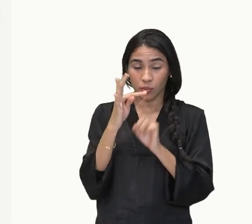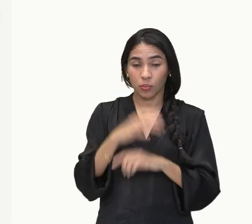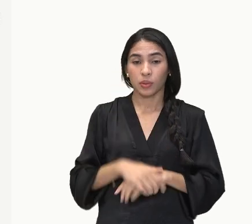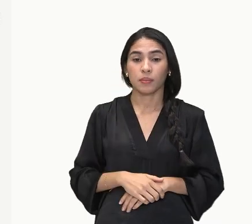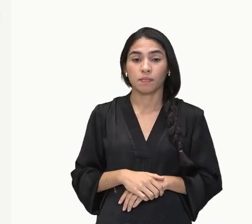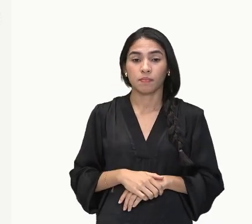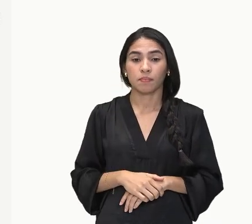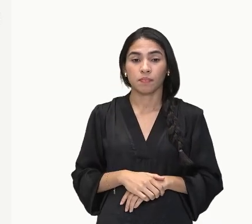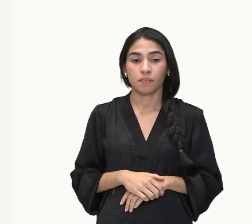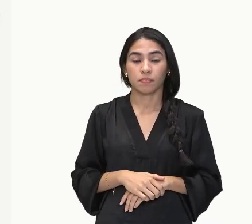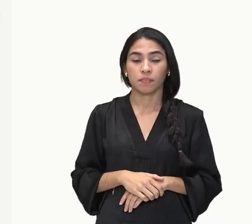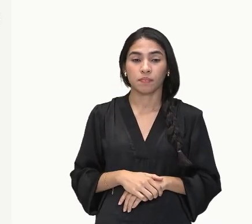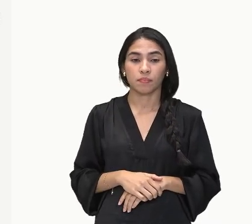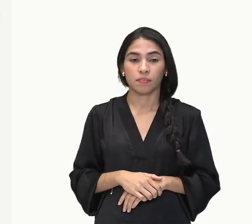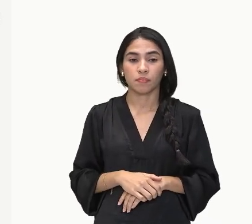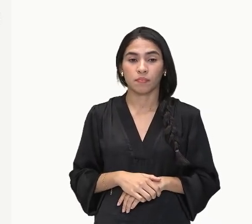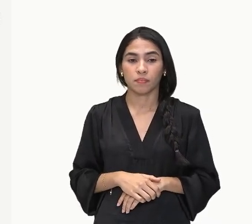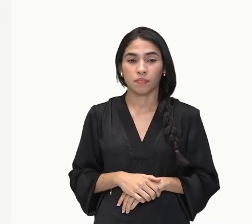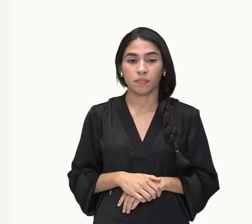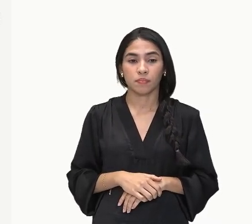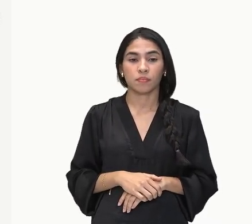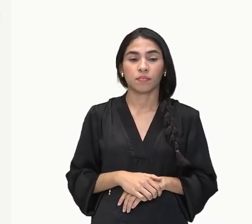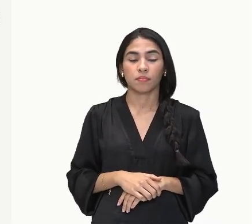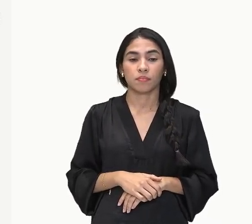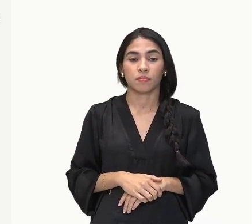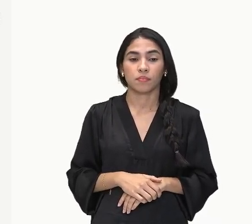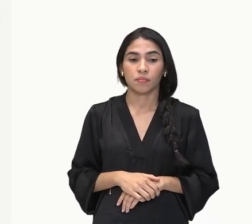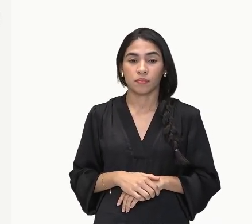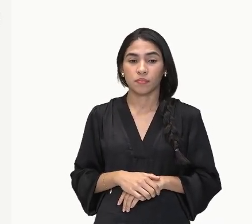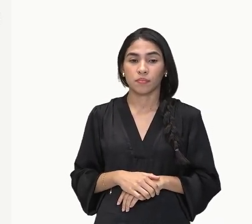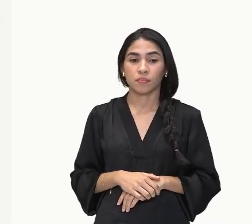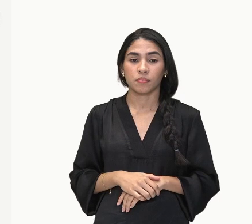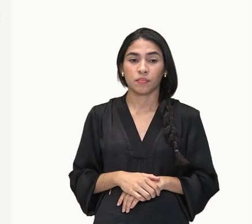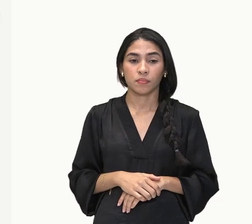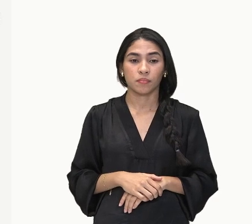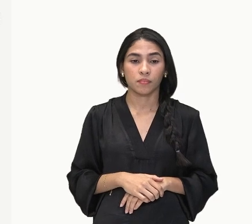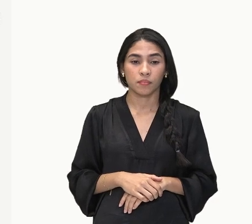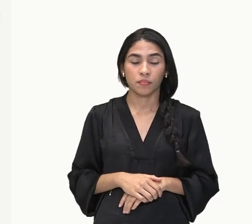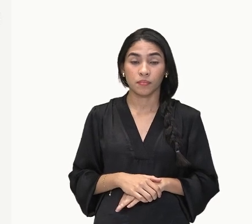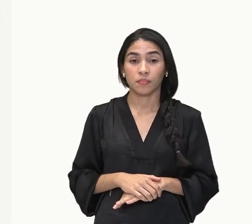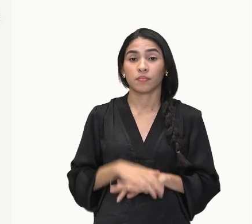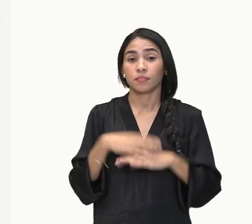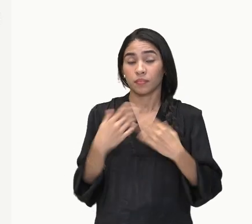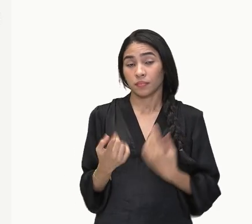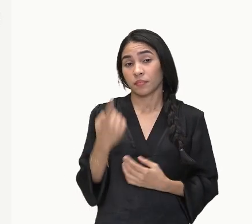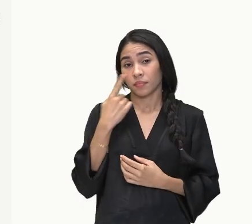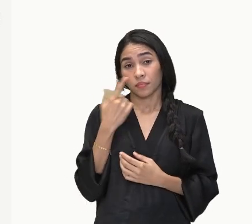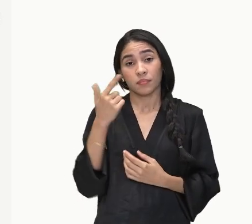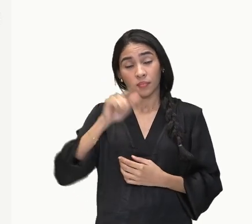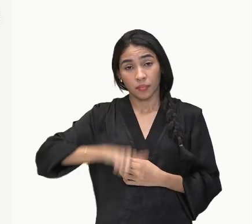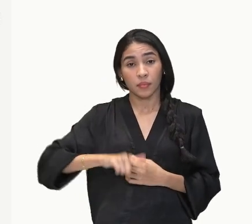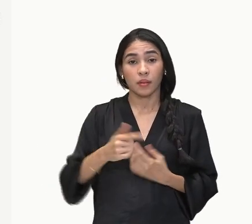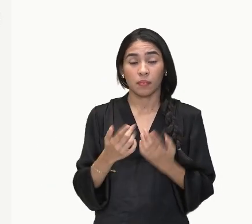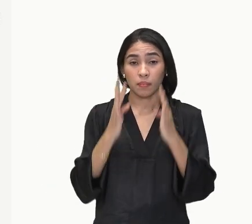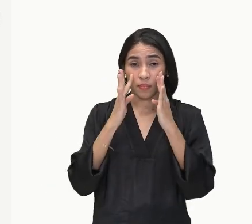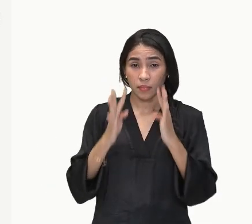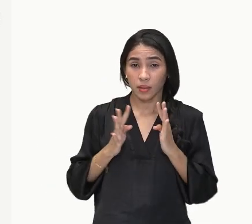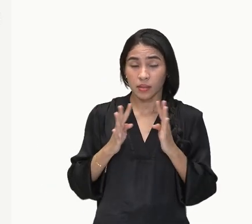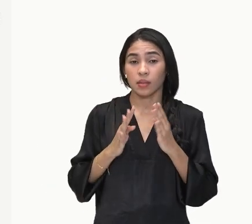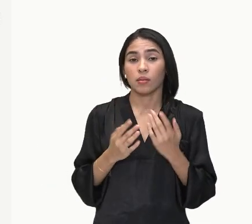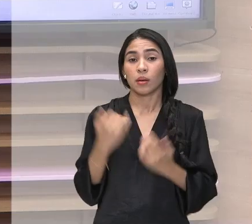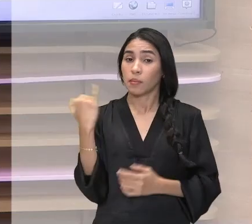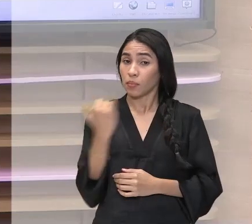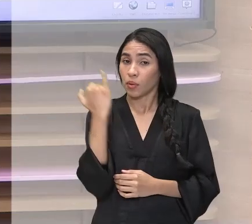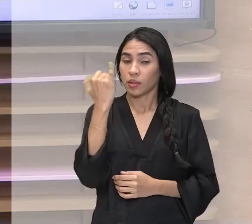gerado aqui através da fissão nuclear do urânio, tá bom? Então a gente consegue entender ali a